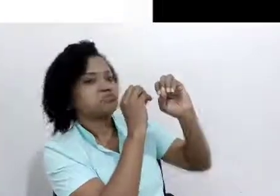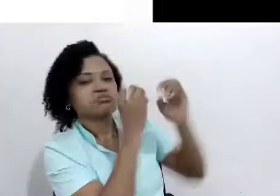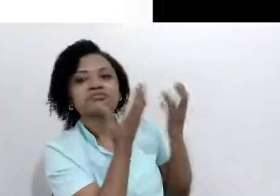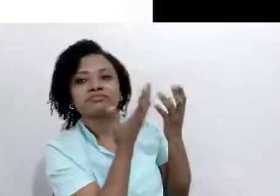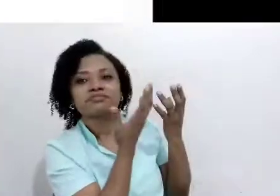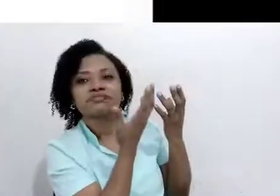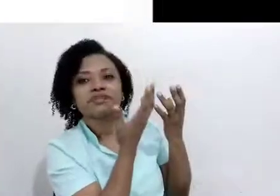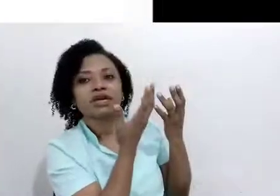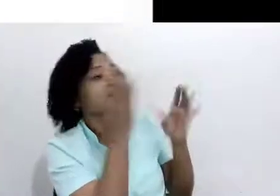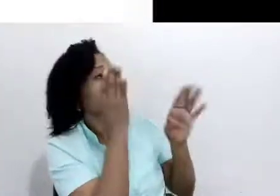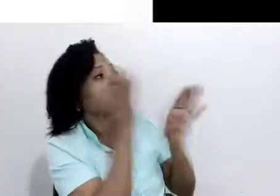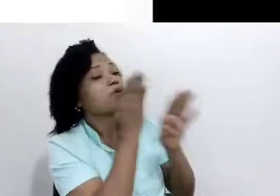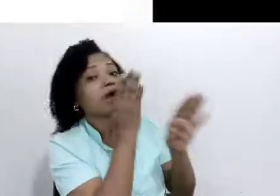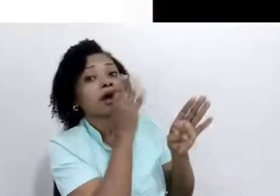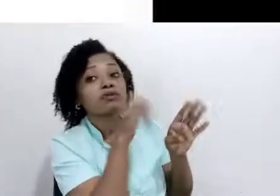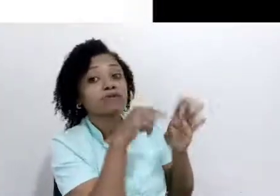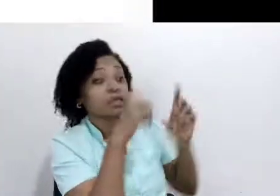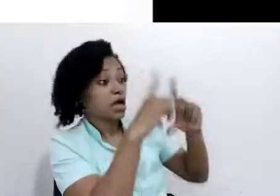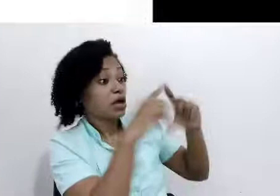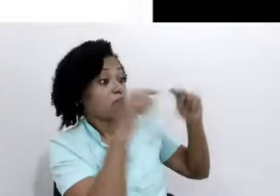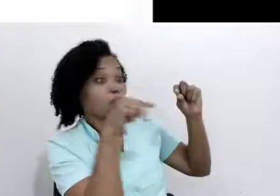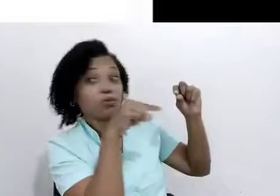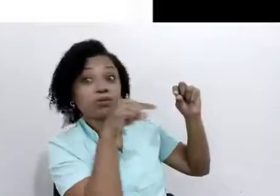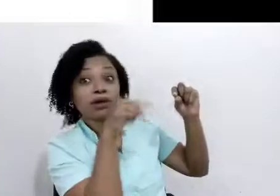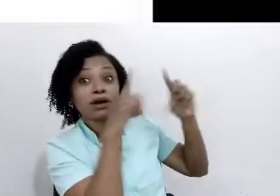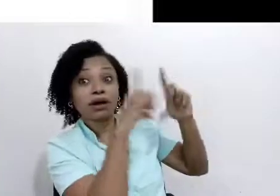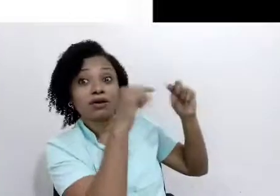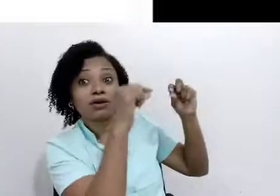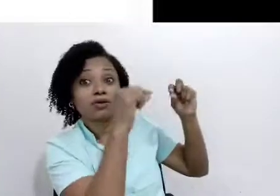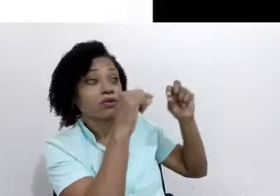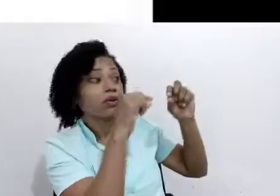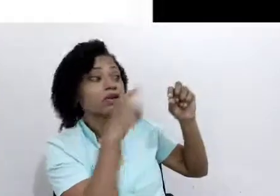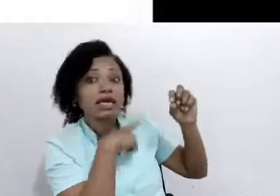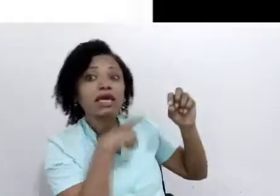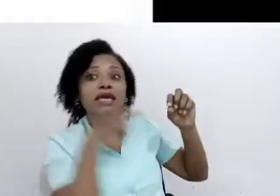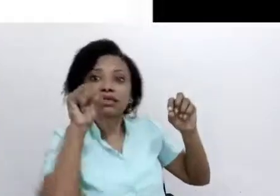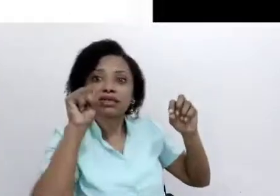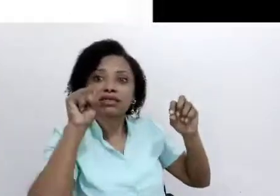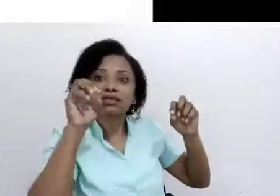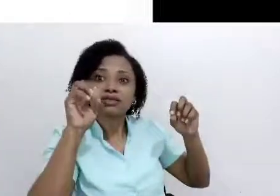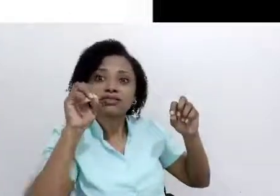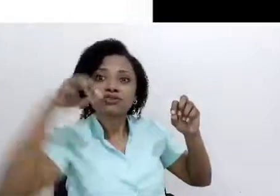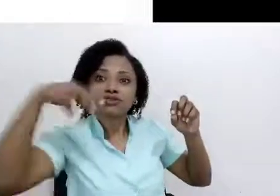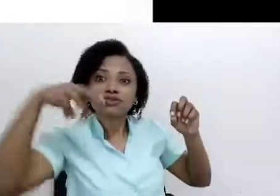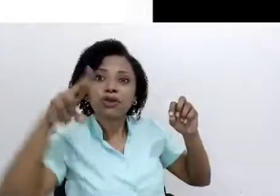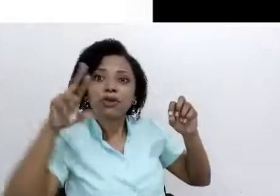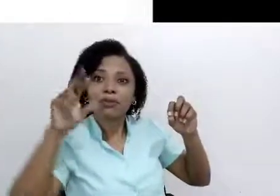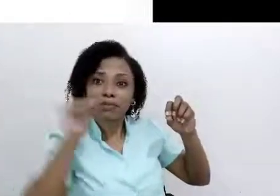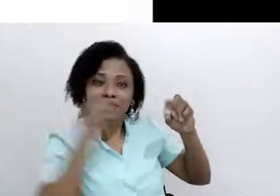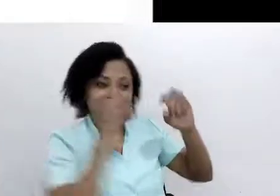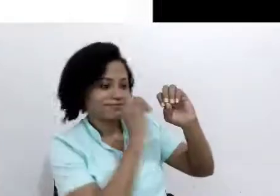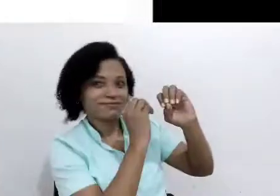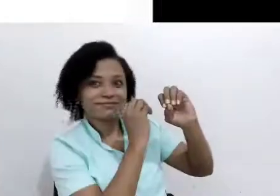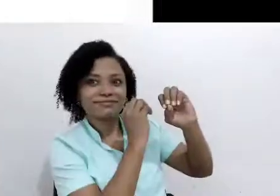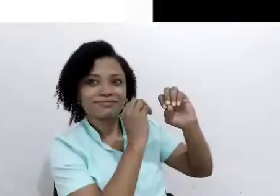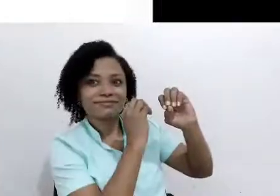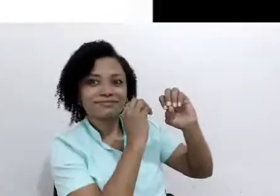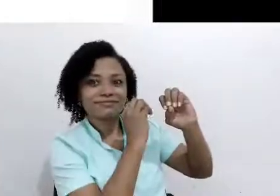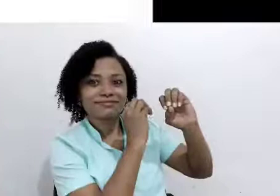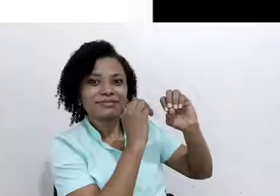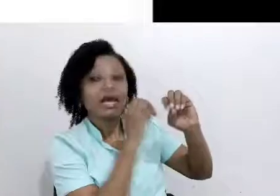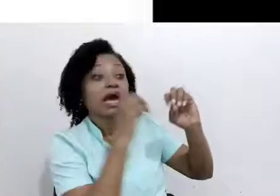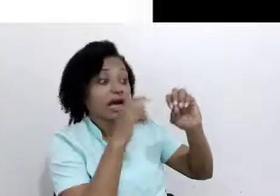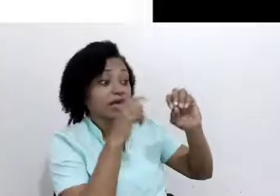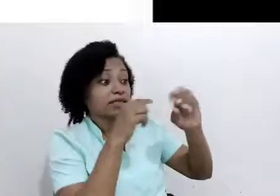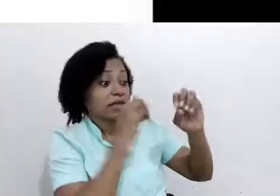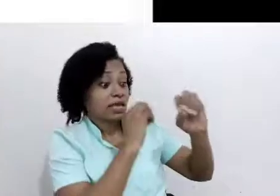não chegam até a Terra, devido à Lua estar formando essa sombra aqui na Terra. Quando a gente